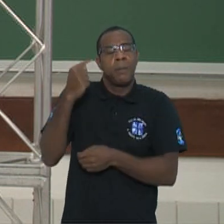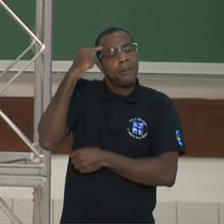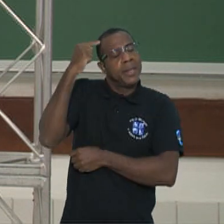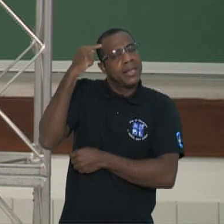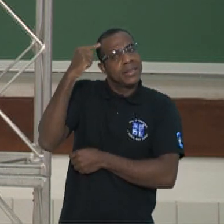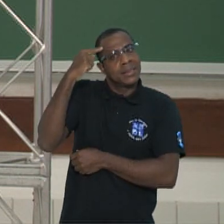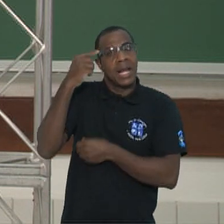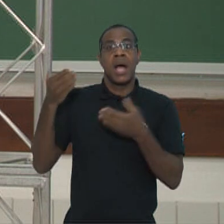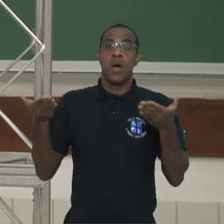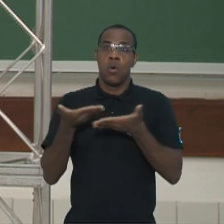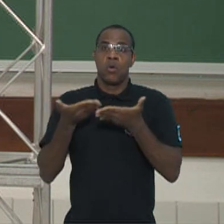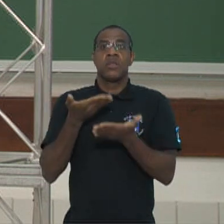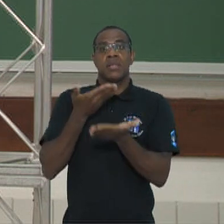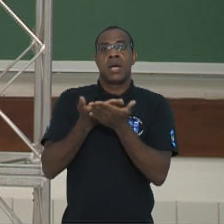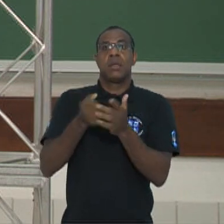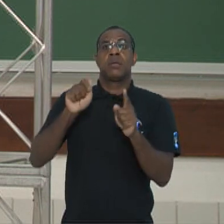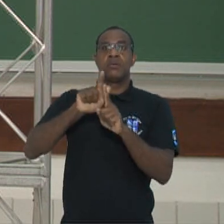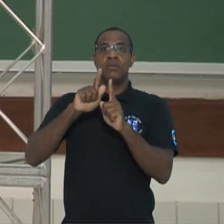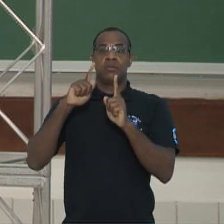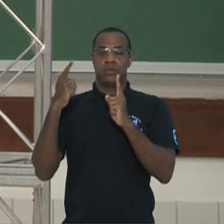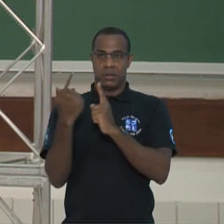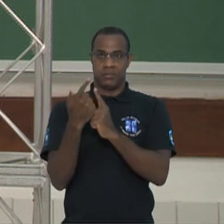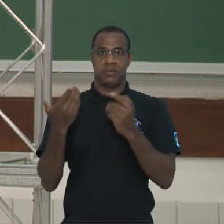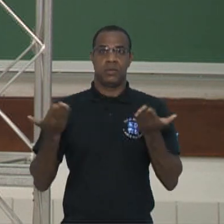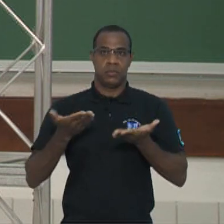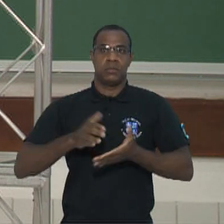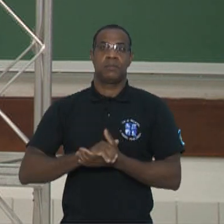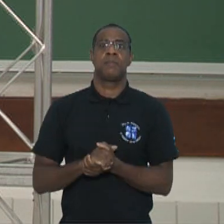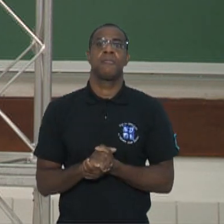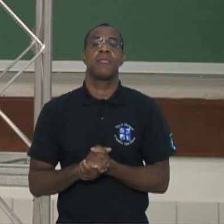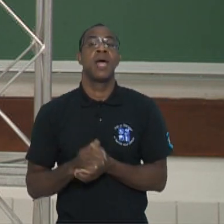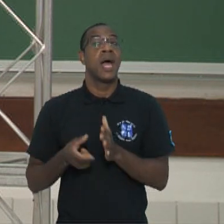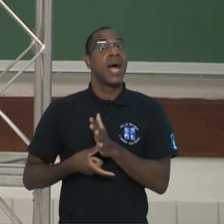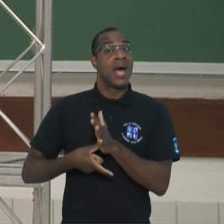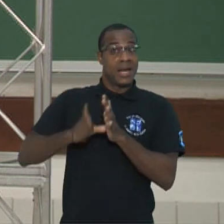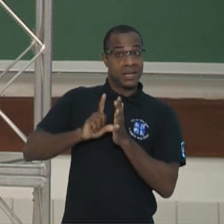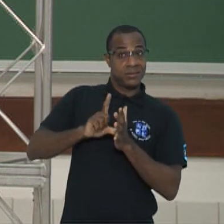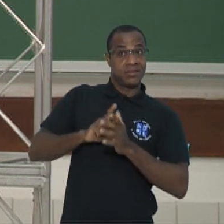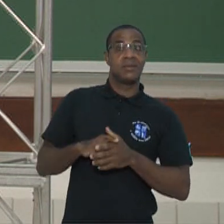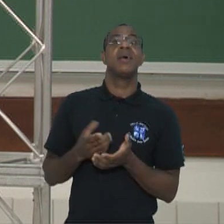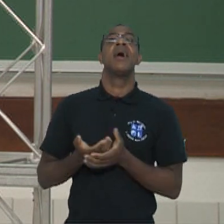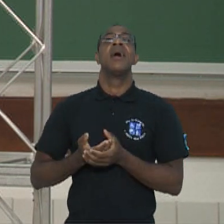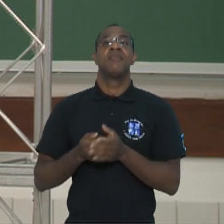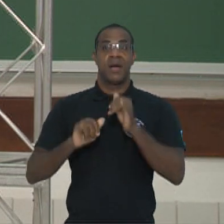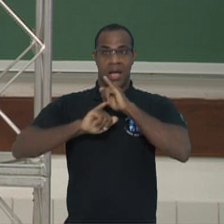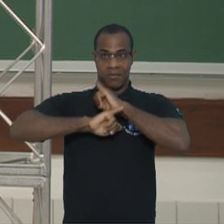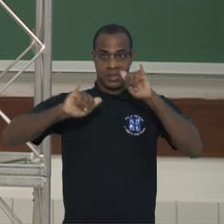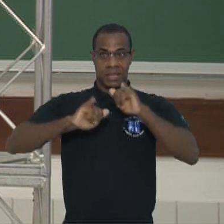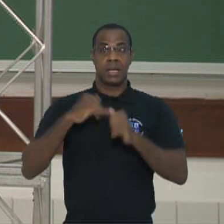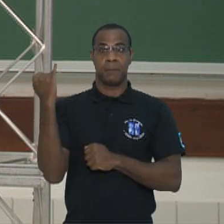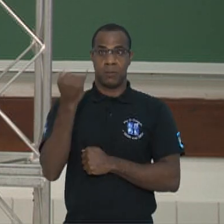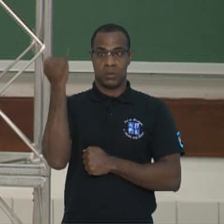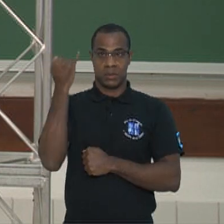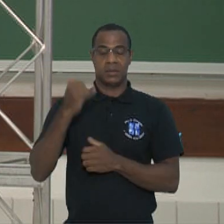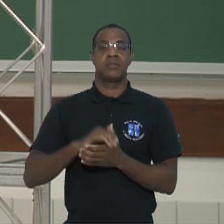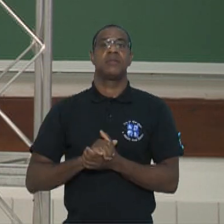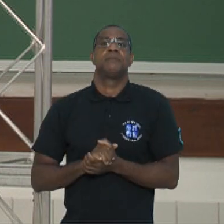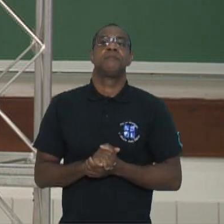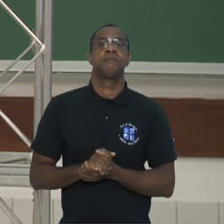aula de geografia hoje. Mas antes da gente começar os conteúdos propriamente ditos ali, vamos aos recadinhos que são importantes